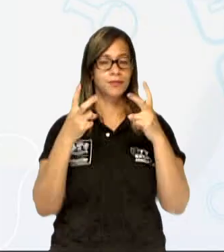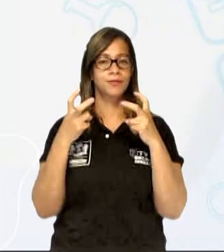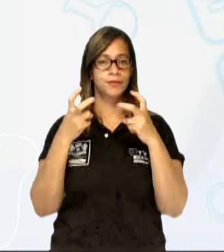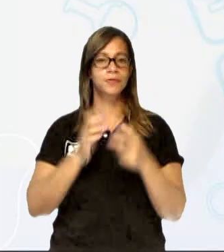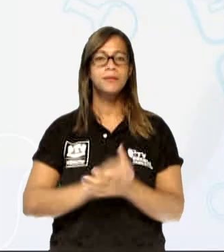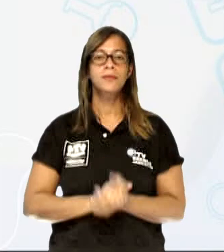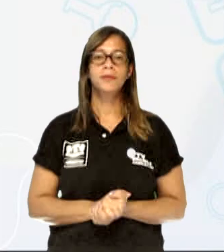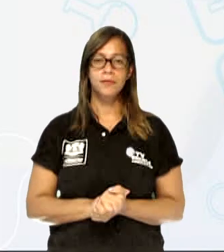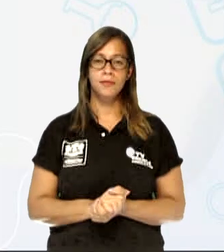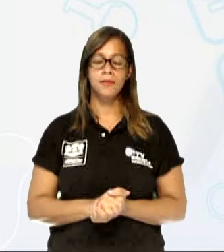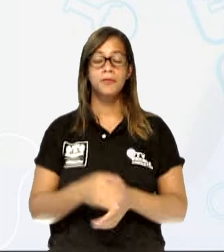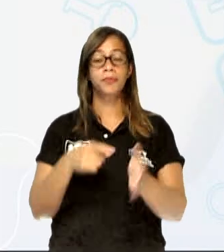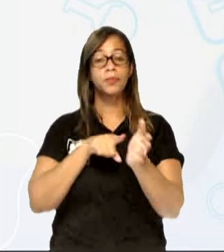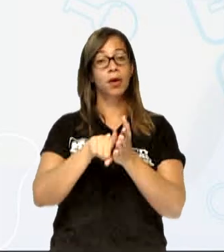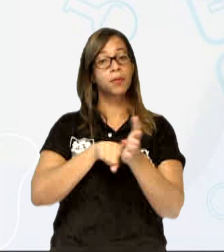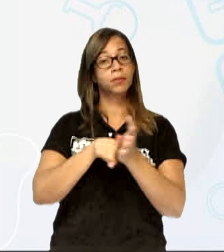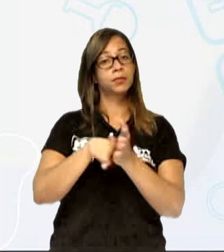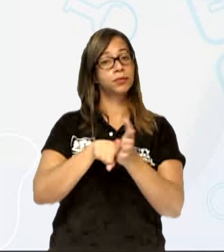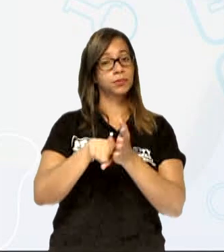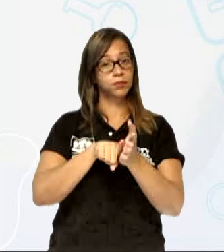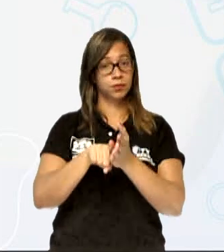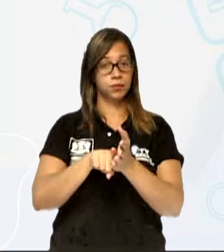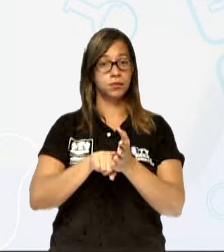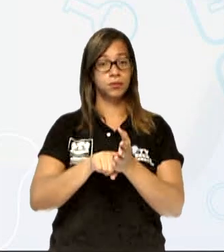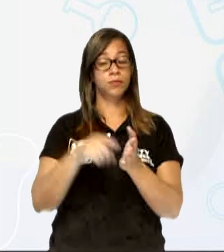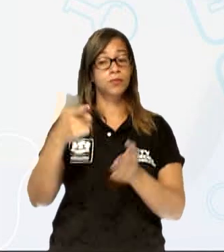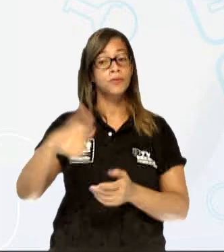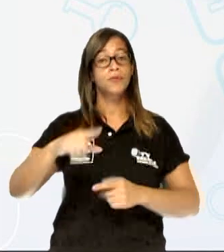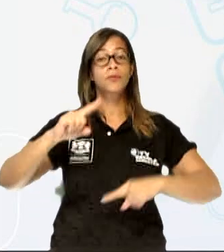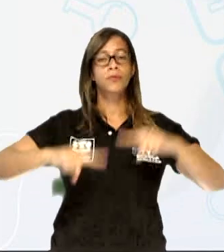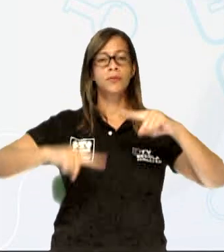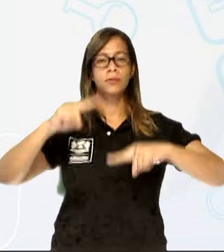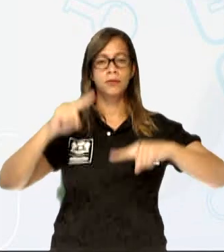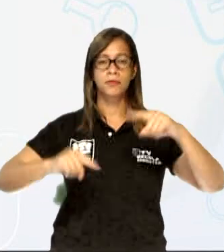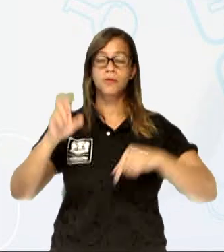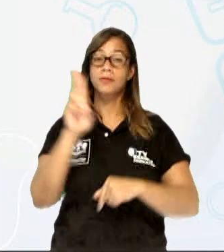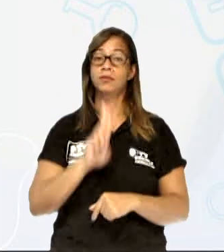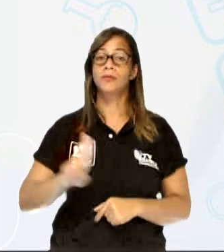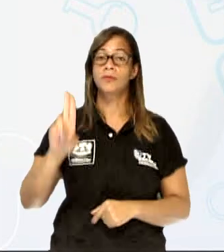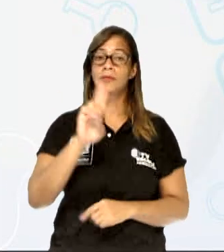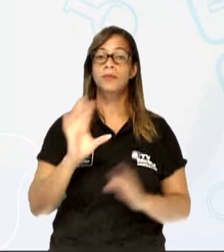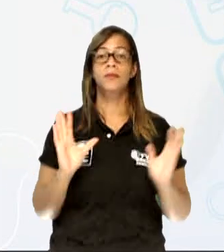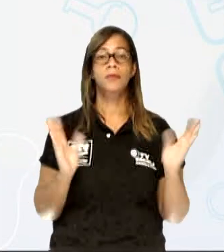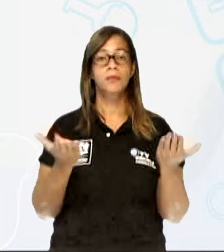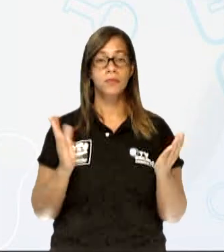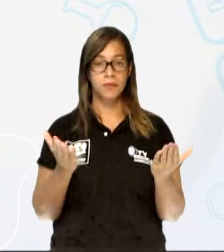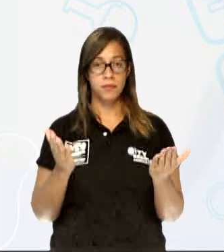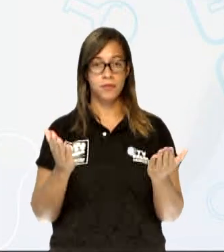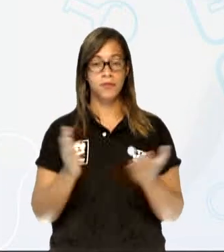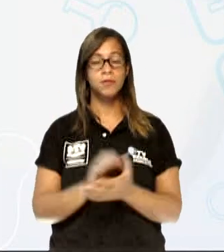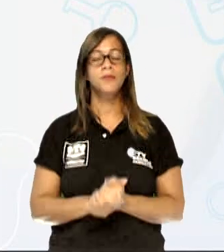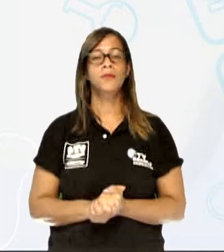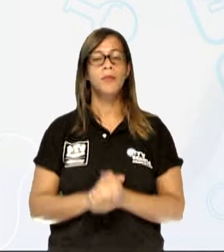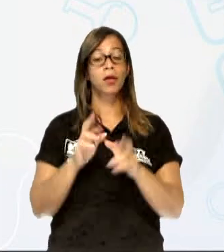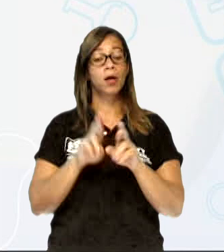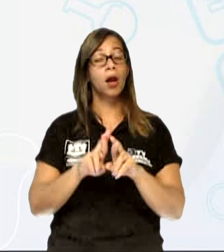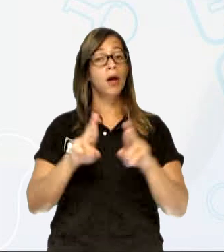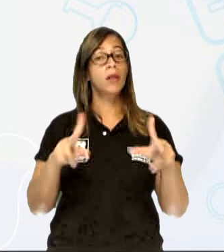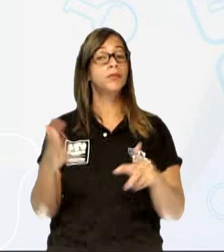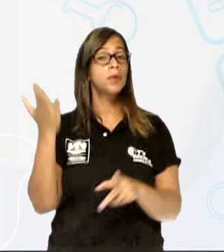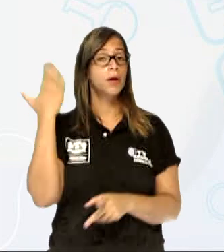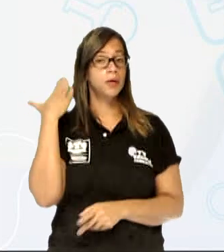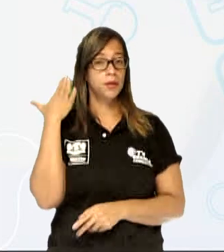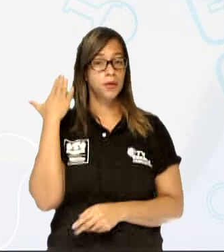ligado. Pesquise outros objetos que utilizamos hoje, mas que eram bem diferentes